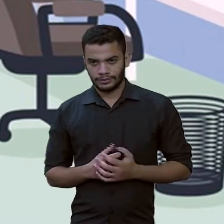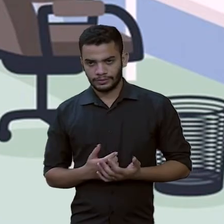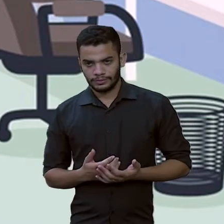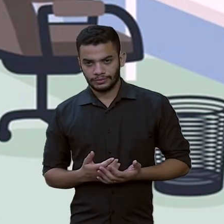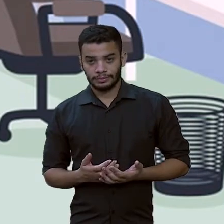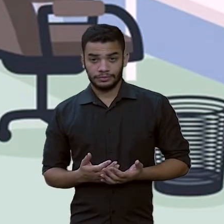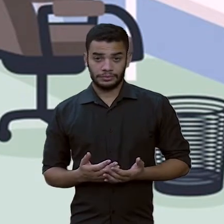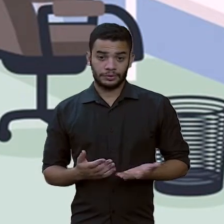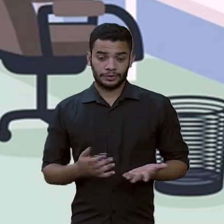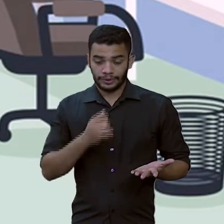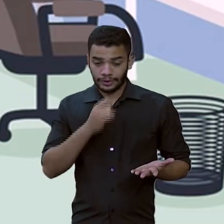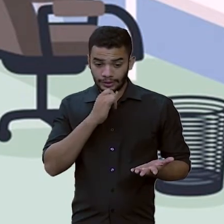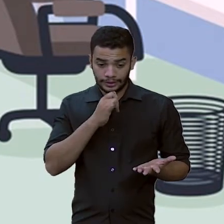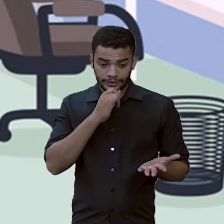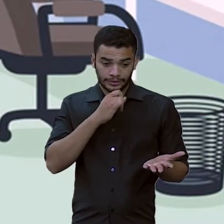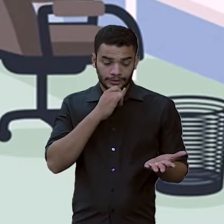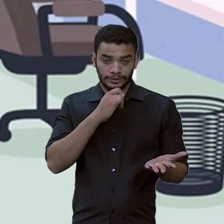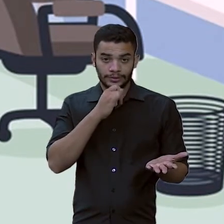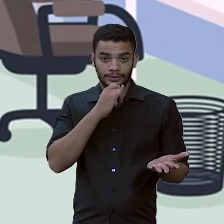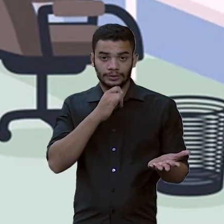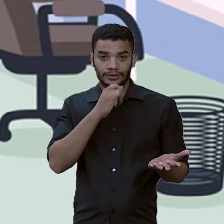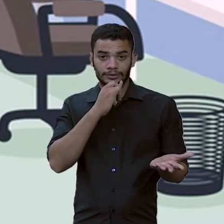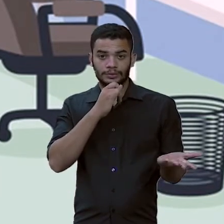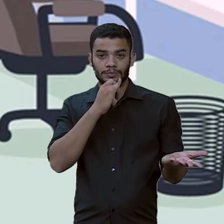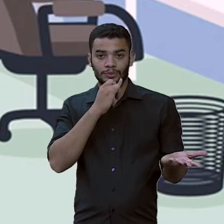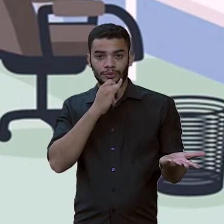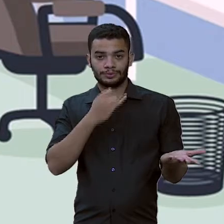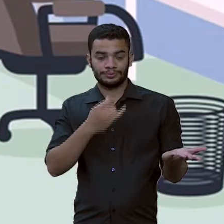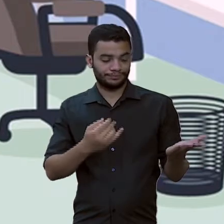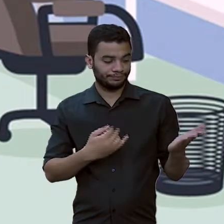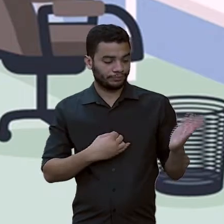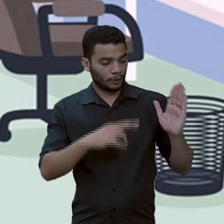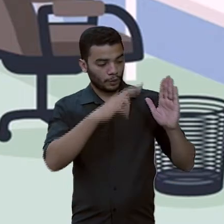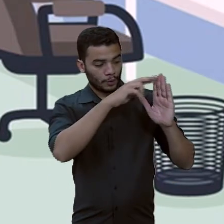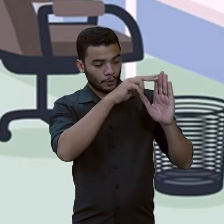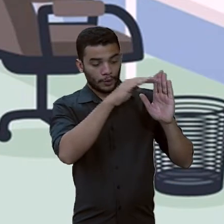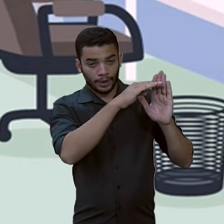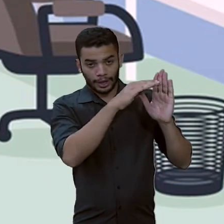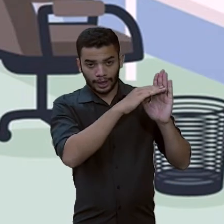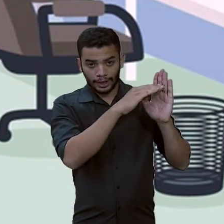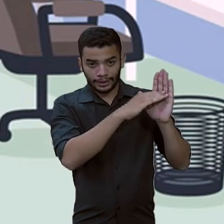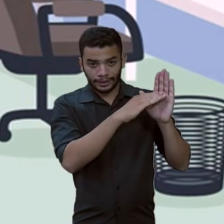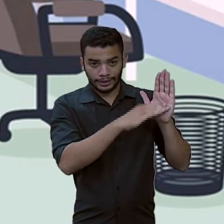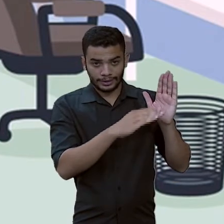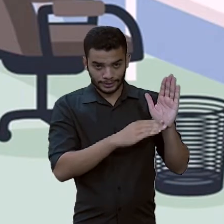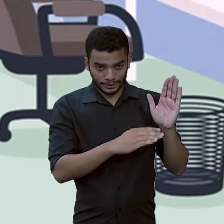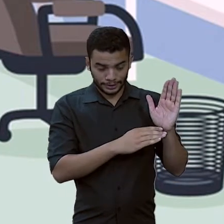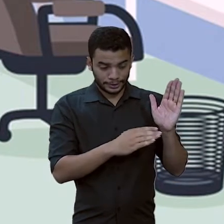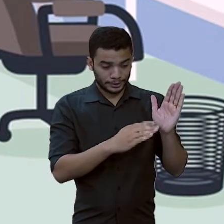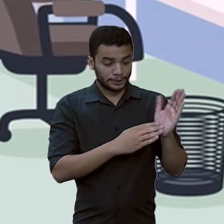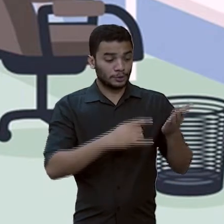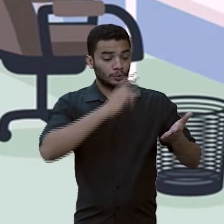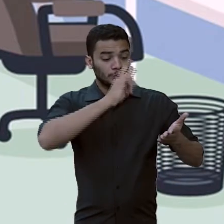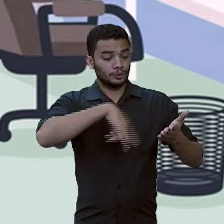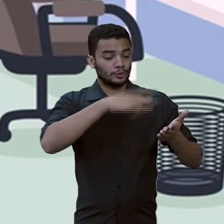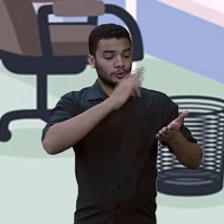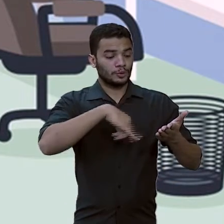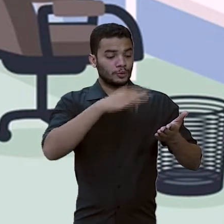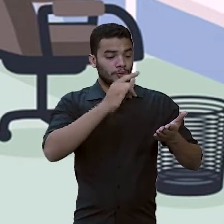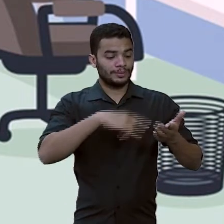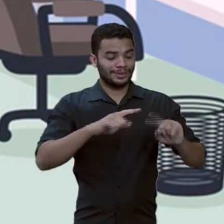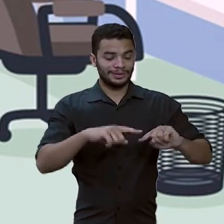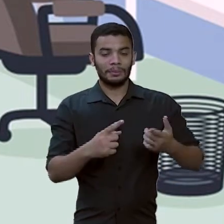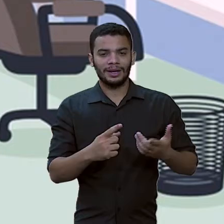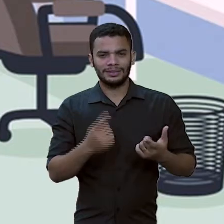conectivos. Exemplo. Essa é a lista dos documentos. Os documentos foram destruídos. Após a